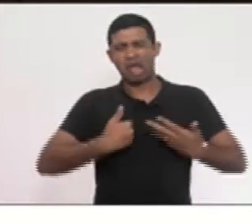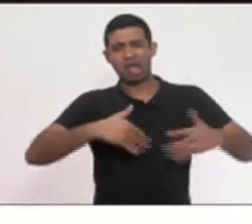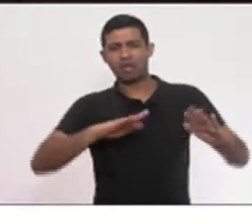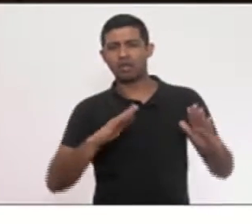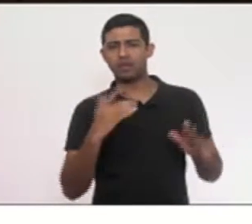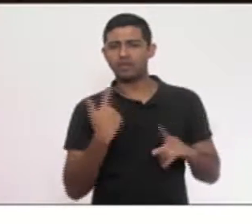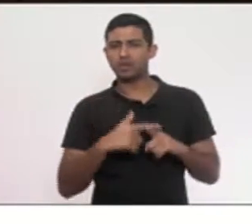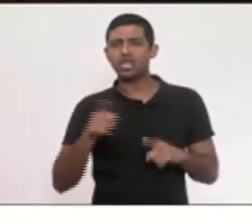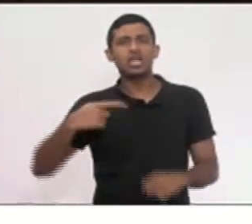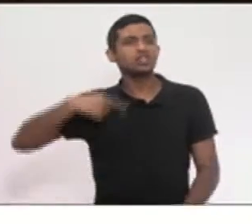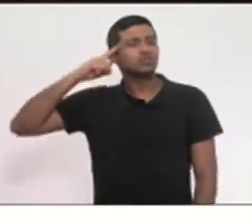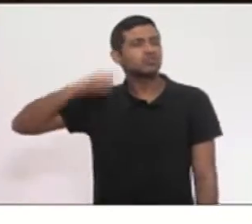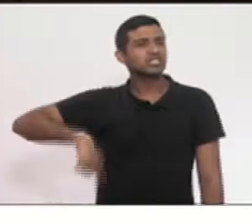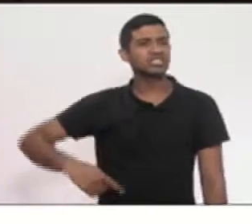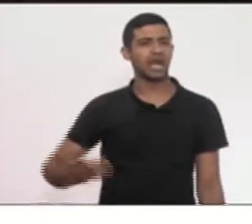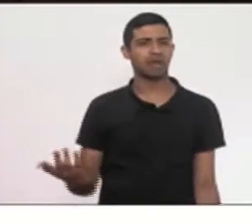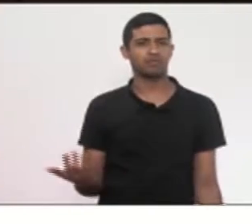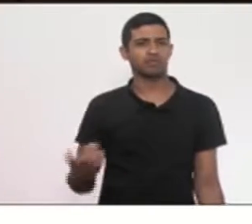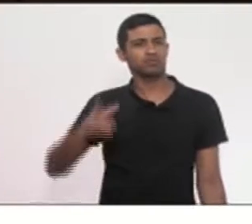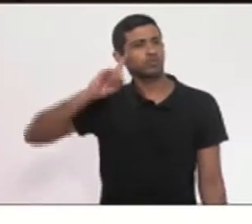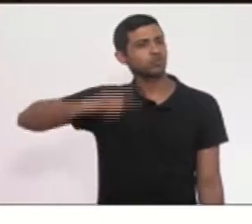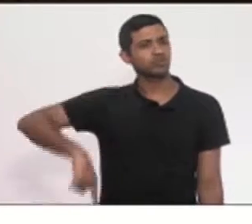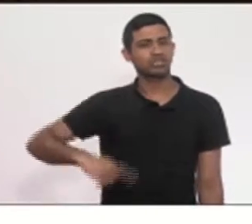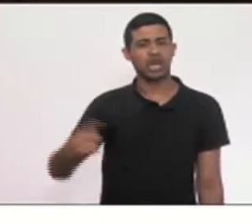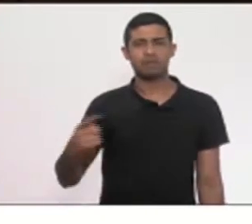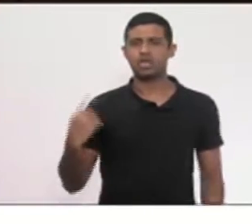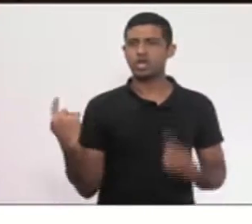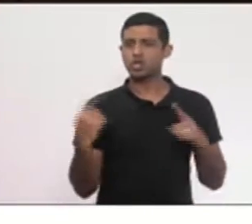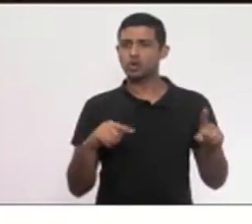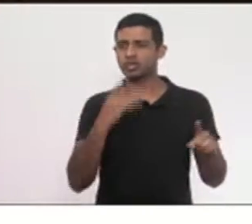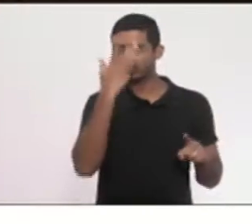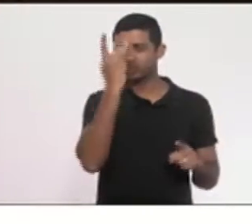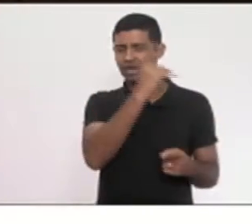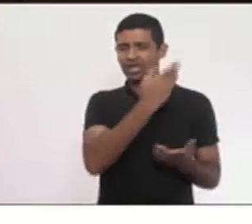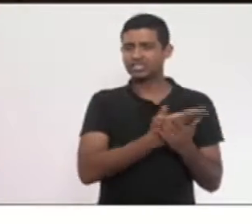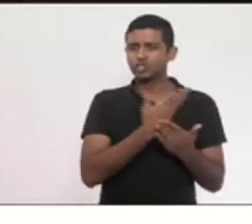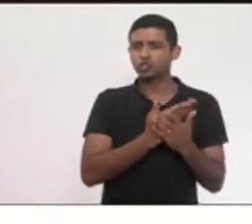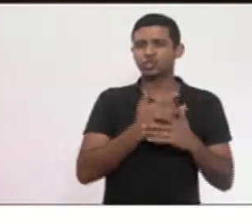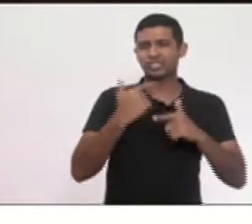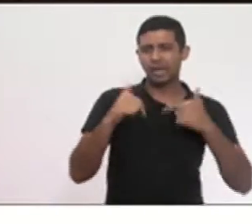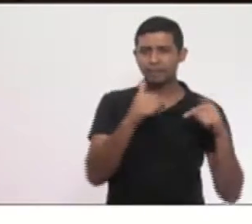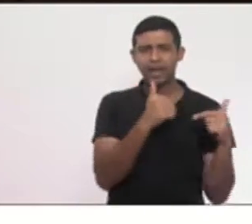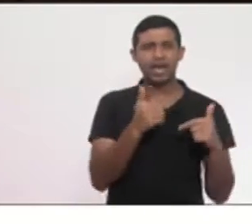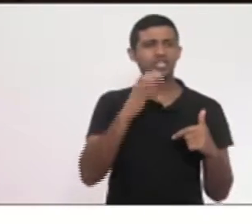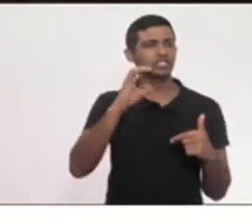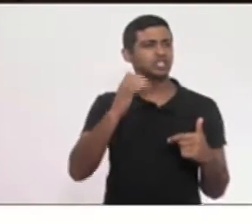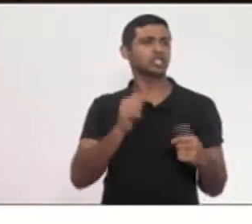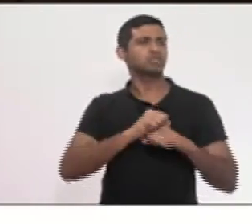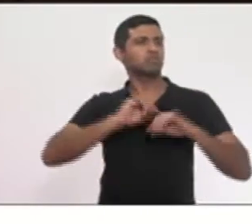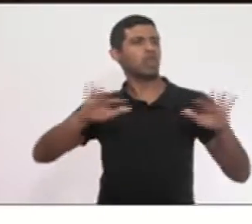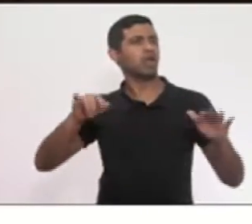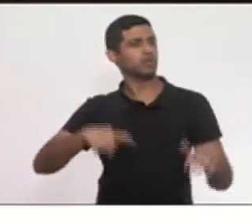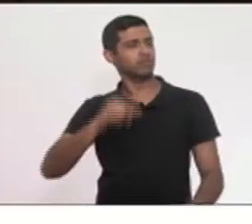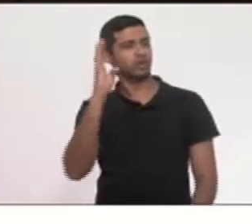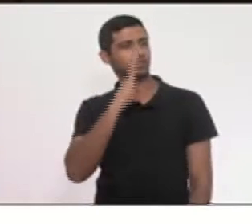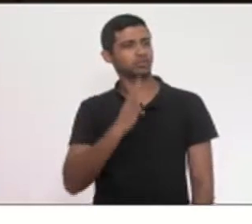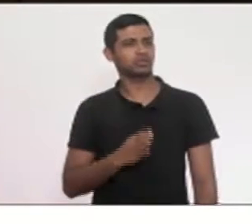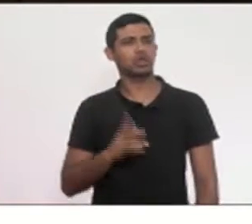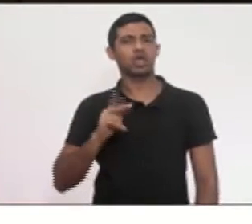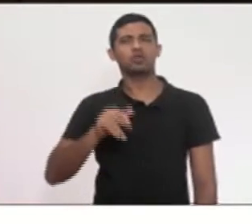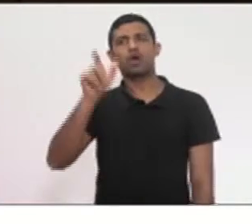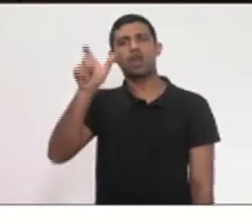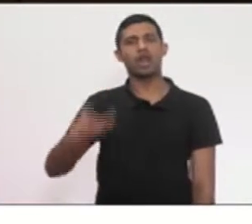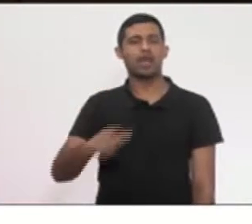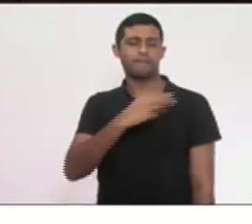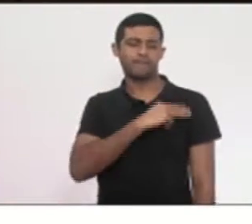do conhecimento, é inimigo de quem trabalha produzindo ciência e conhecimento no Brasil. Mesma coisa que o ministro do